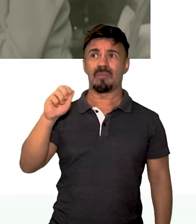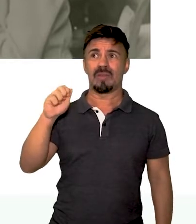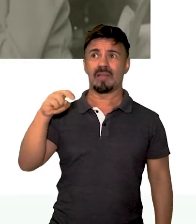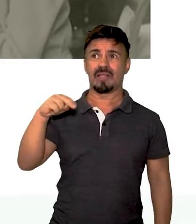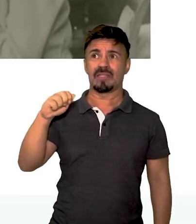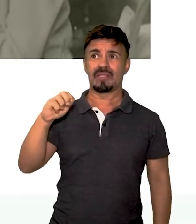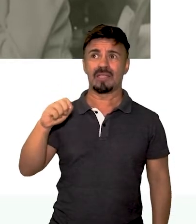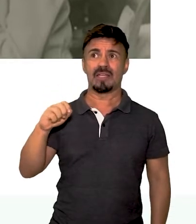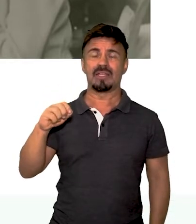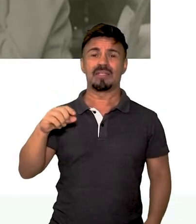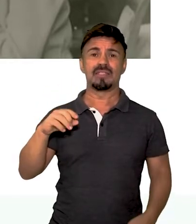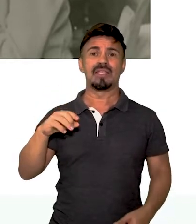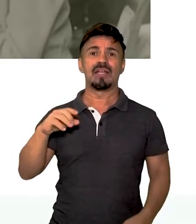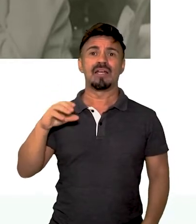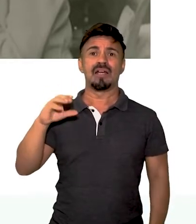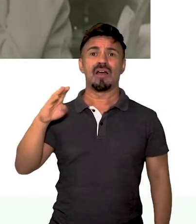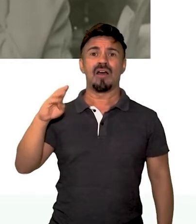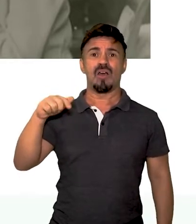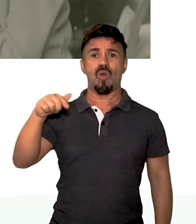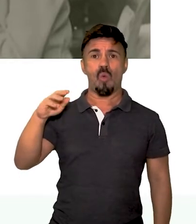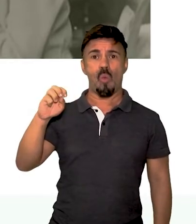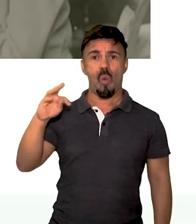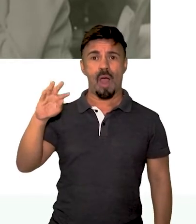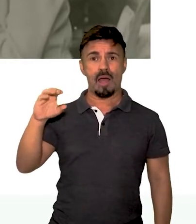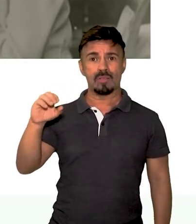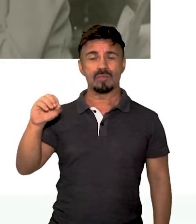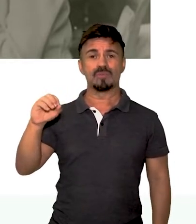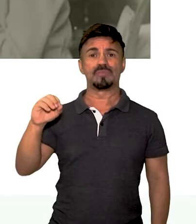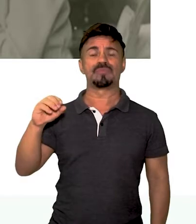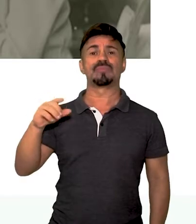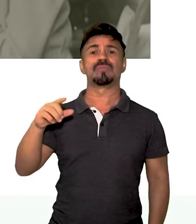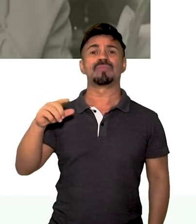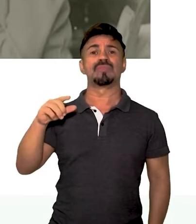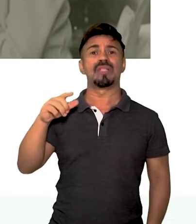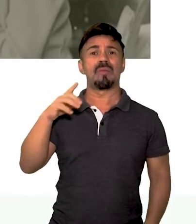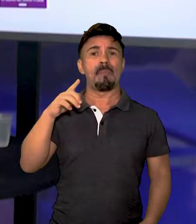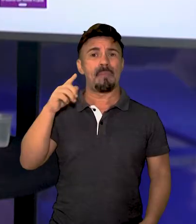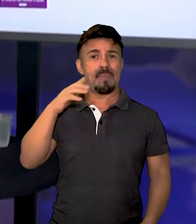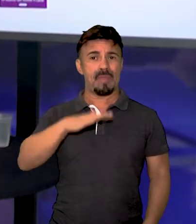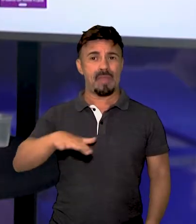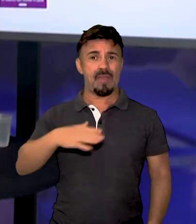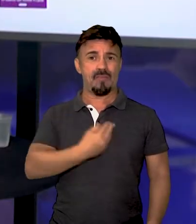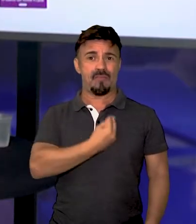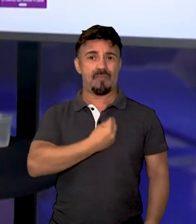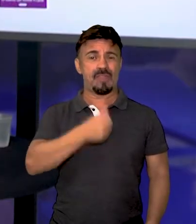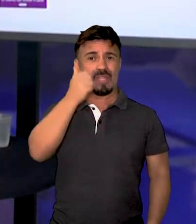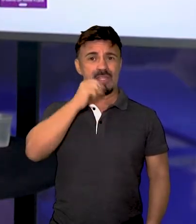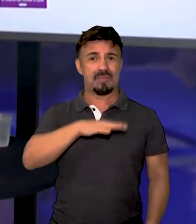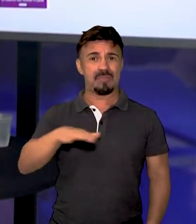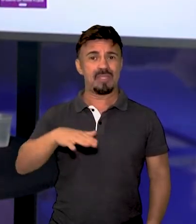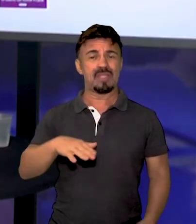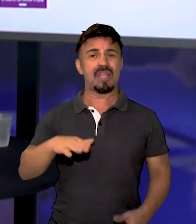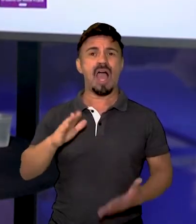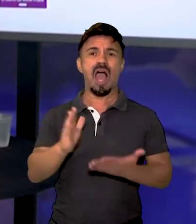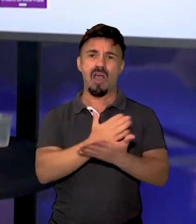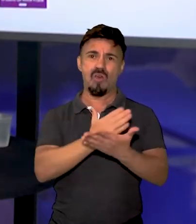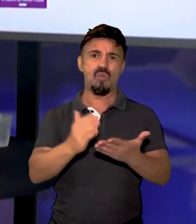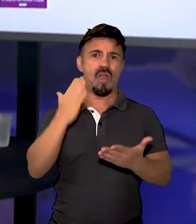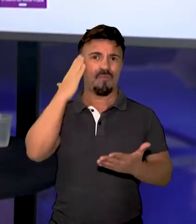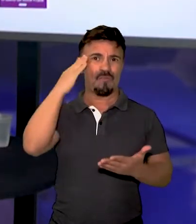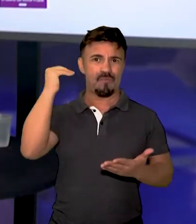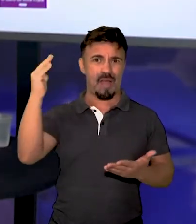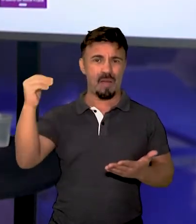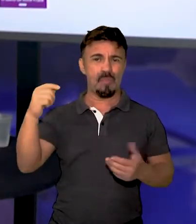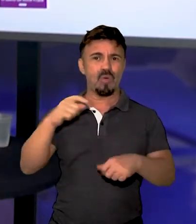quarto de despejo e minha vida de menina. Alguns desses são diários famosos, que foram